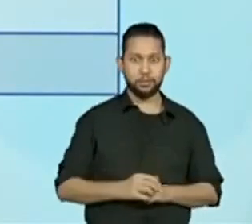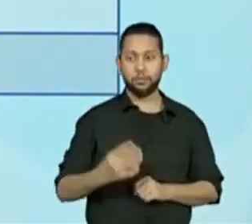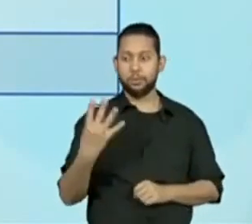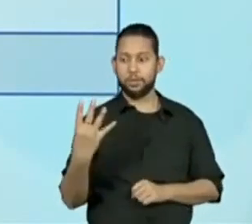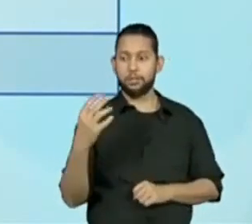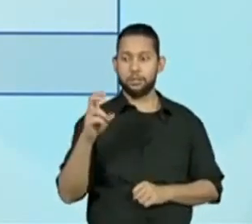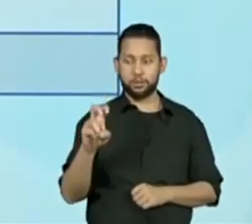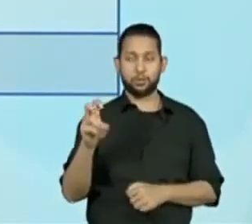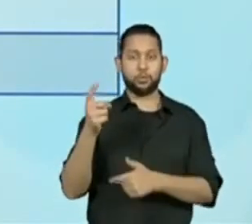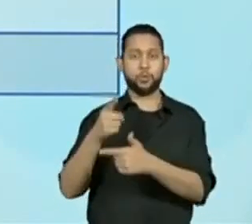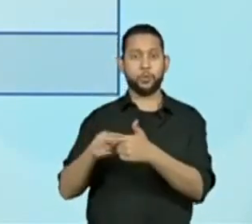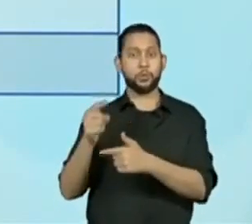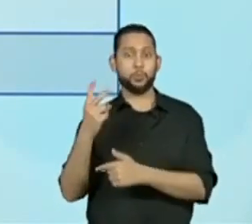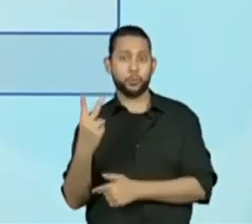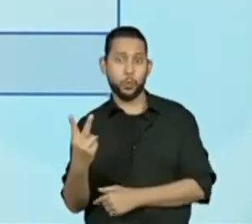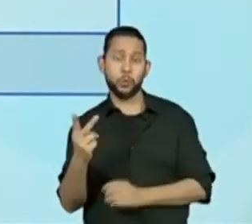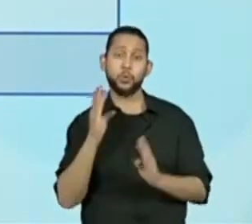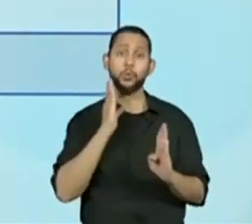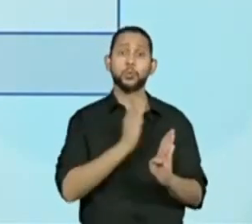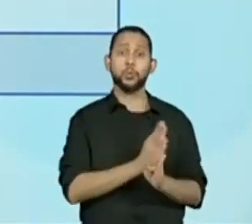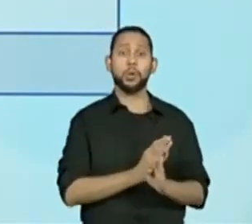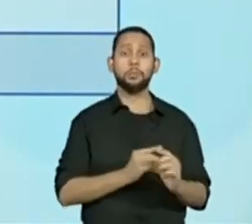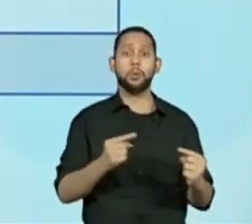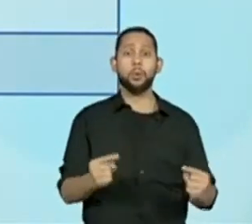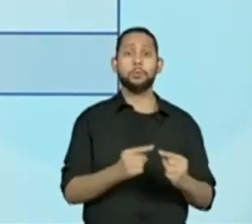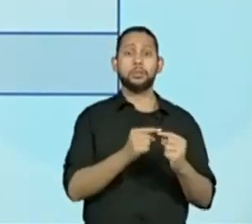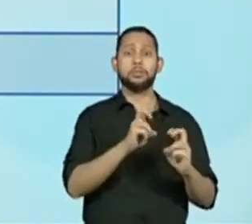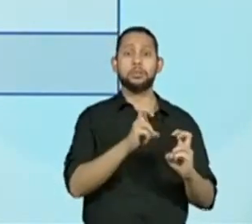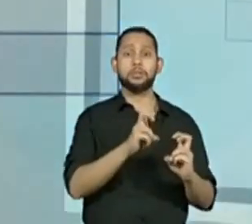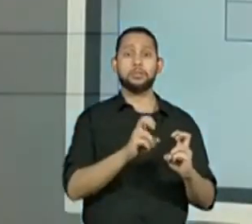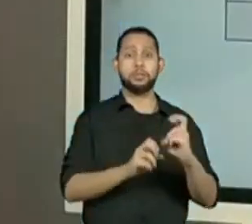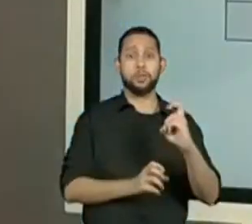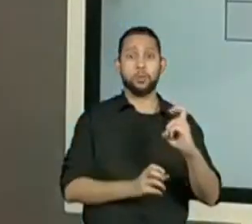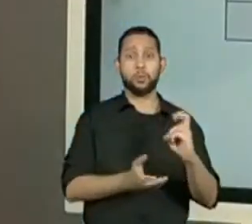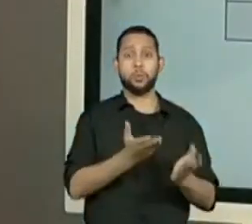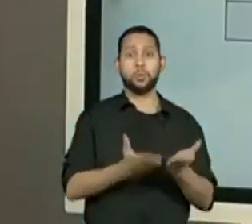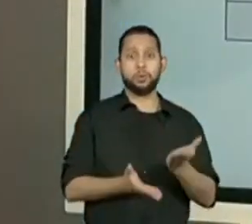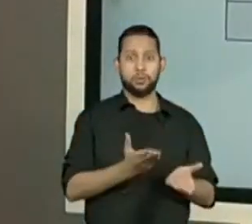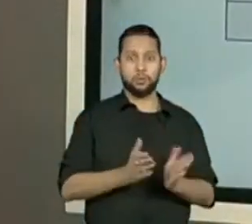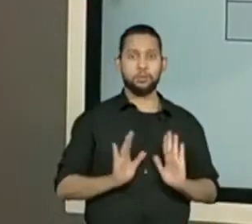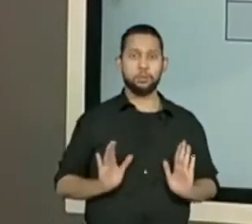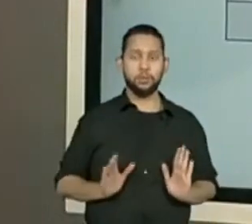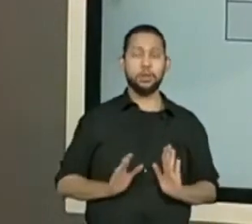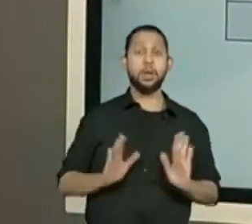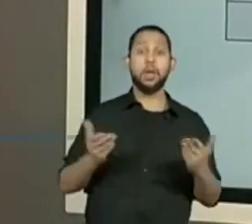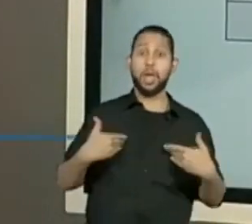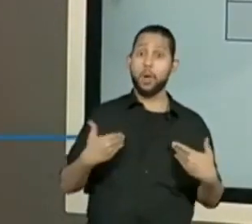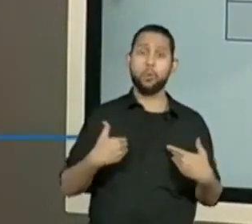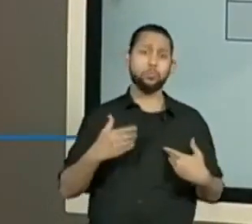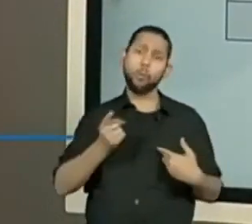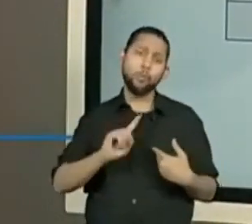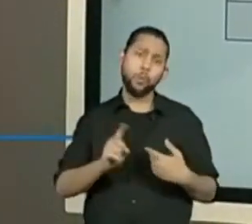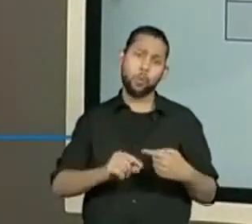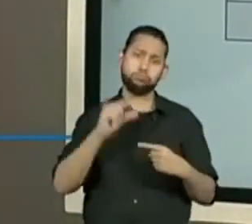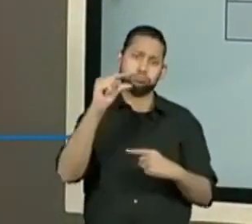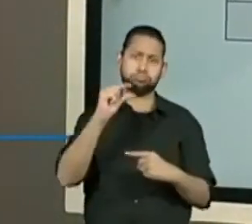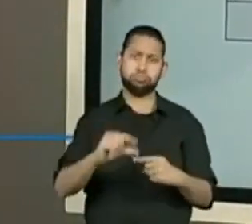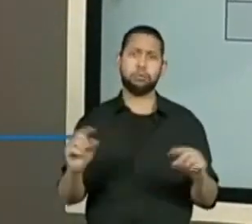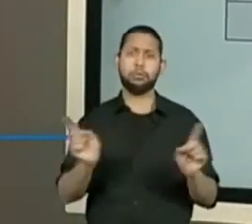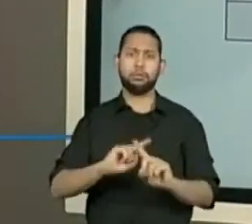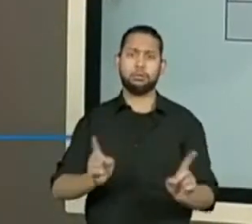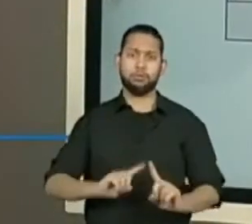o 45 por dois eu não vou utilizar aqui o algoritmo